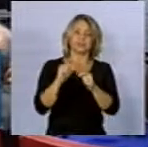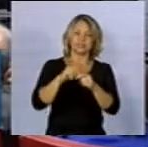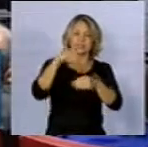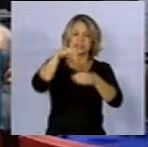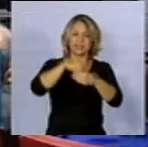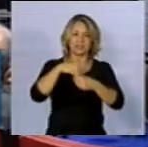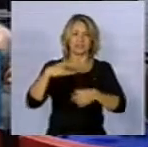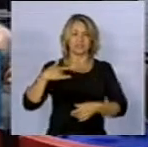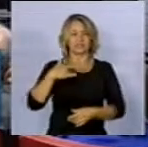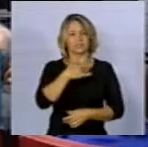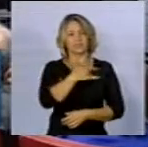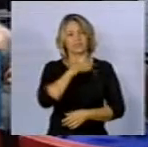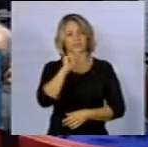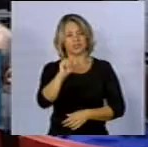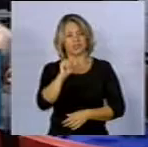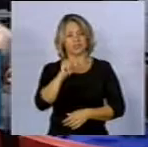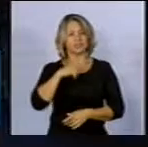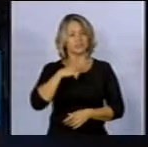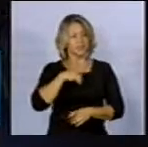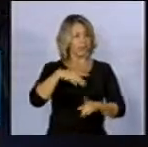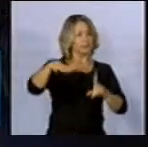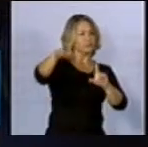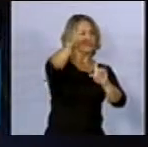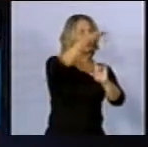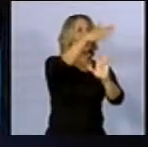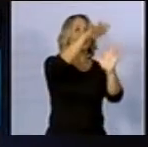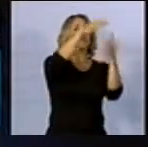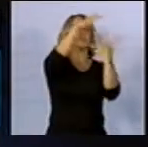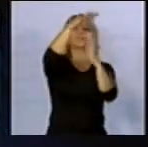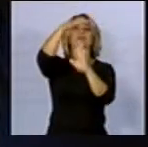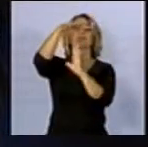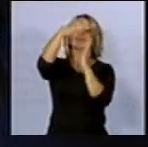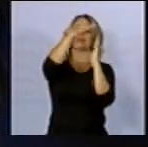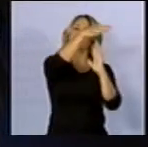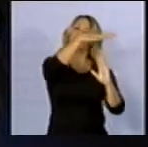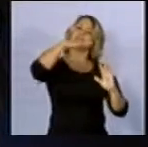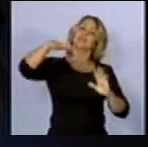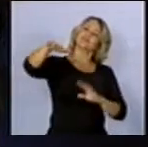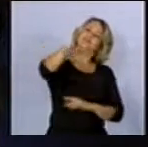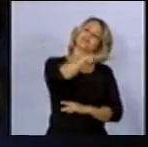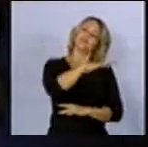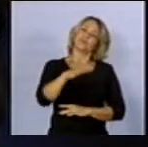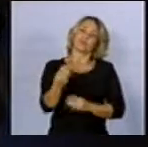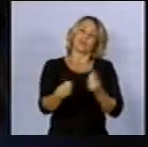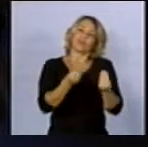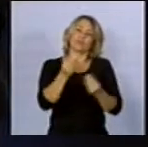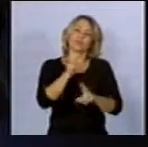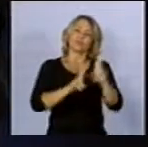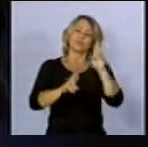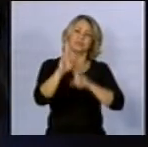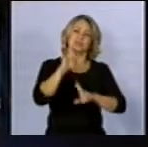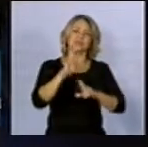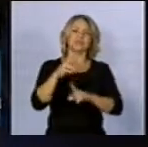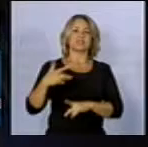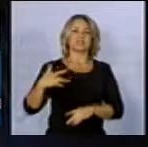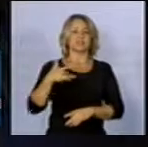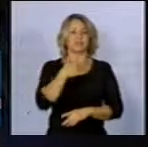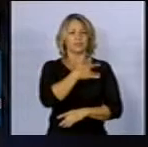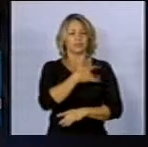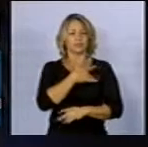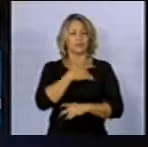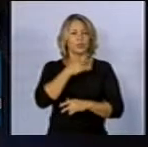área da saúde isso está no no meio ambiente e dentro da área da saúde o uso desenfreado de radiações